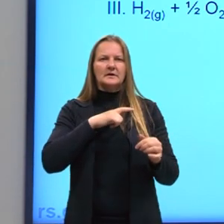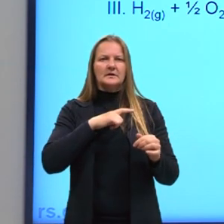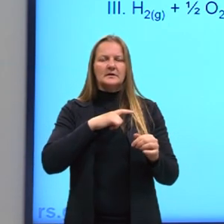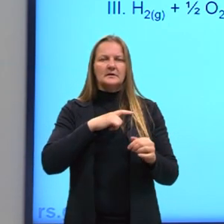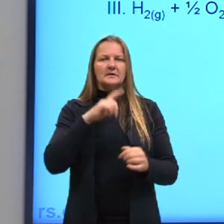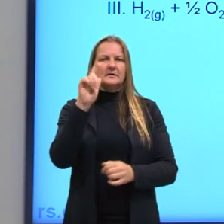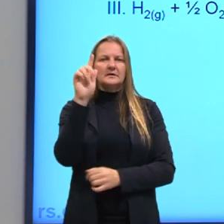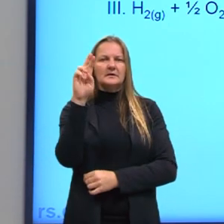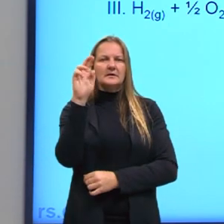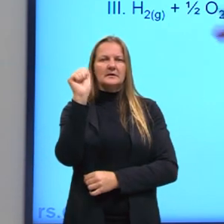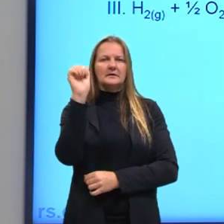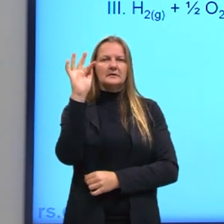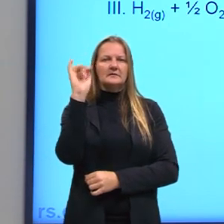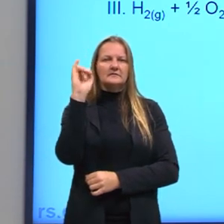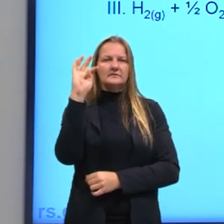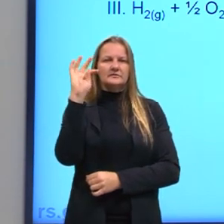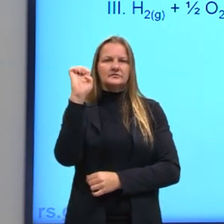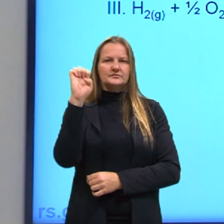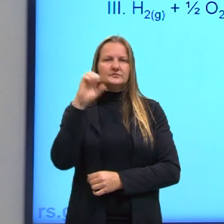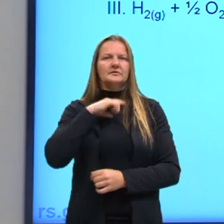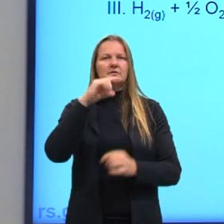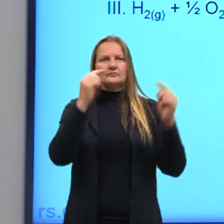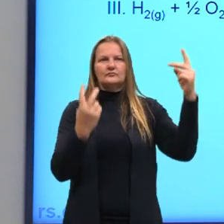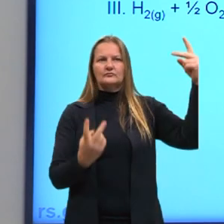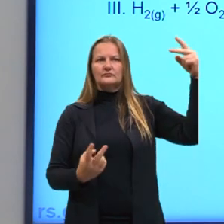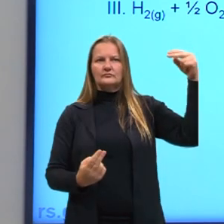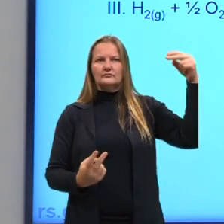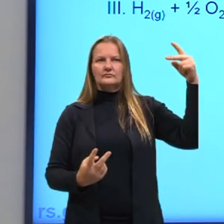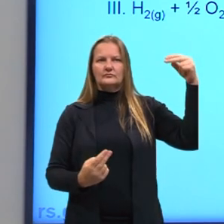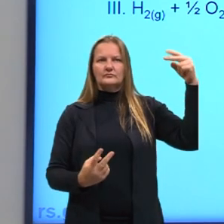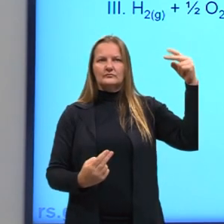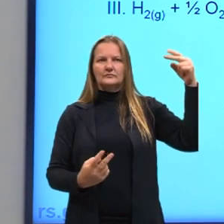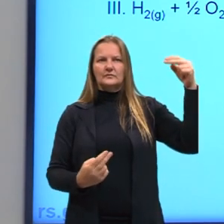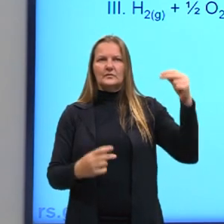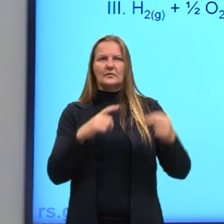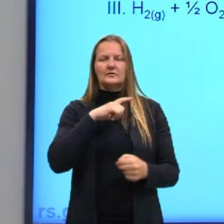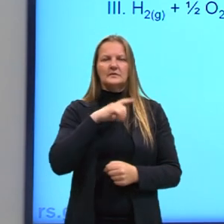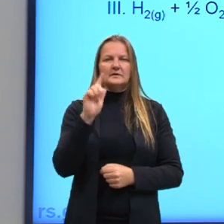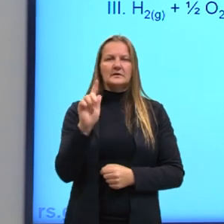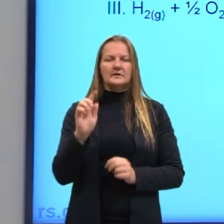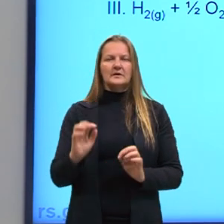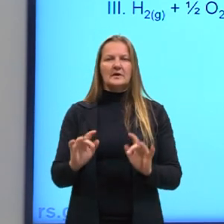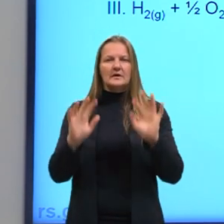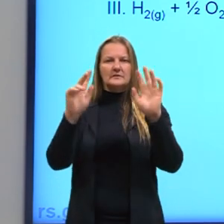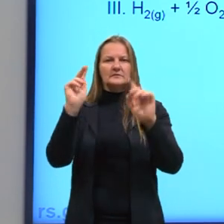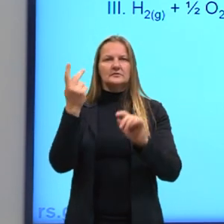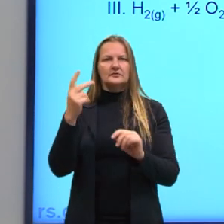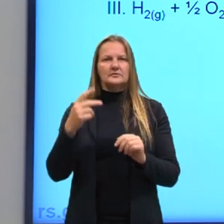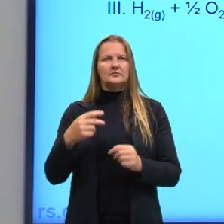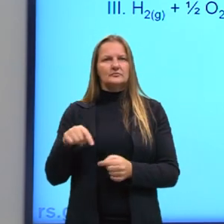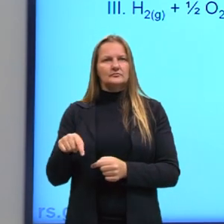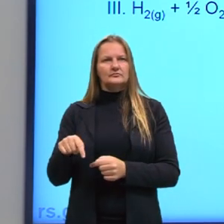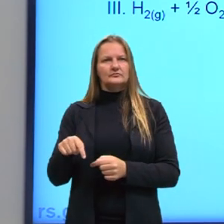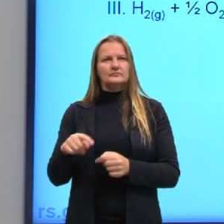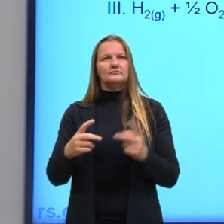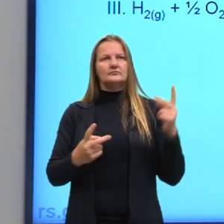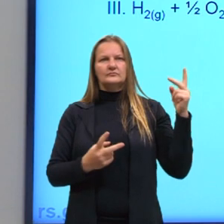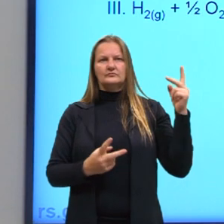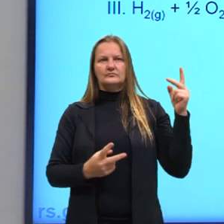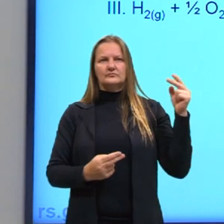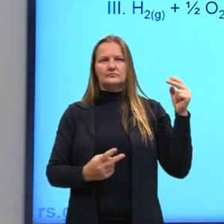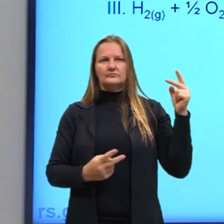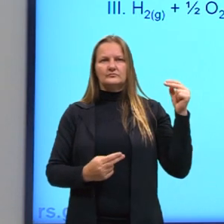grafite nos reagentes eu tenho grafite nos reagentes eu tenho gás hidrogênio nos reagentes eu